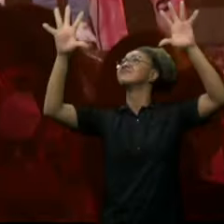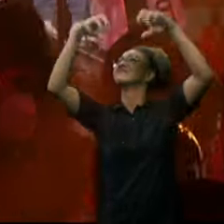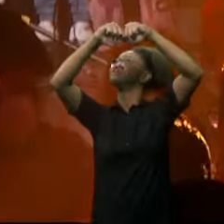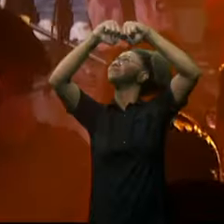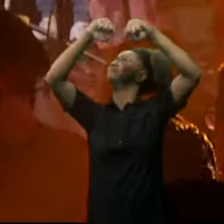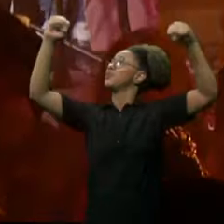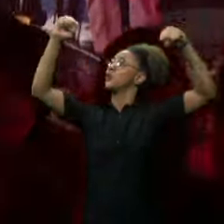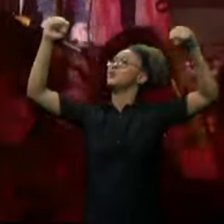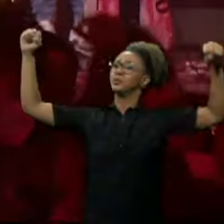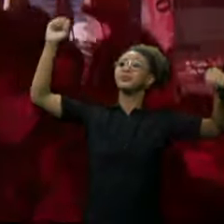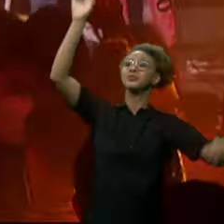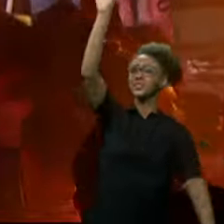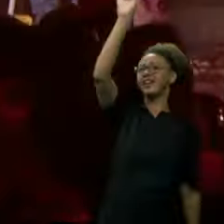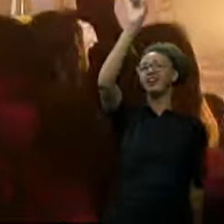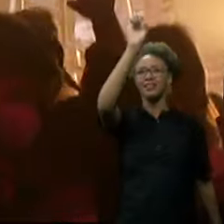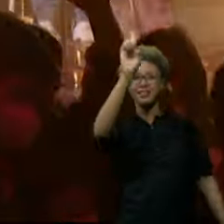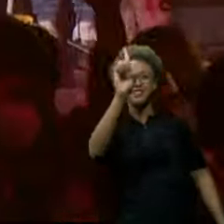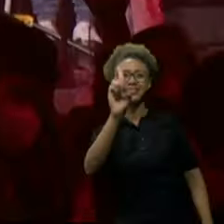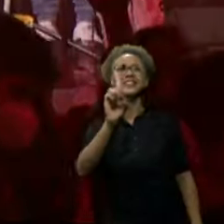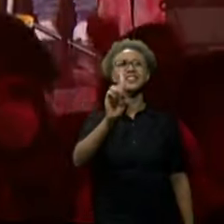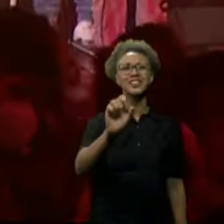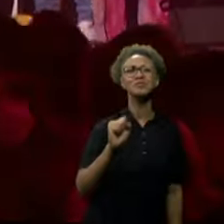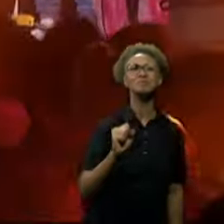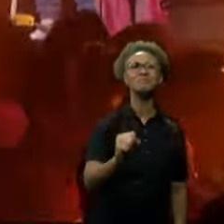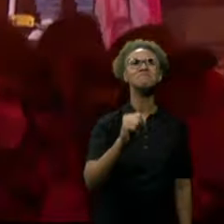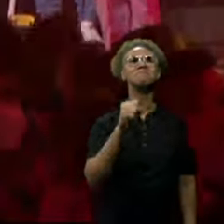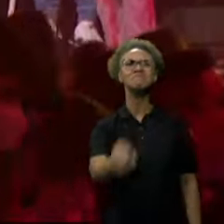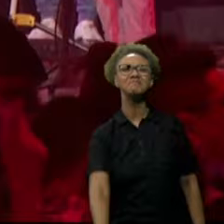E aí a